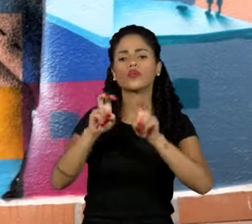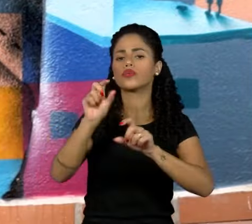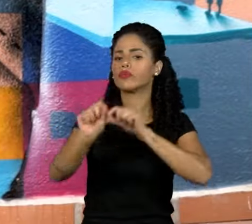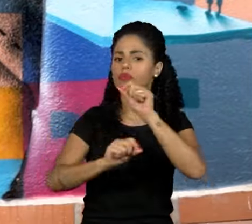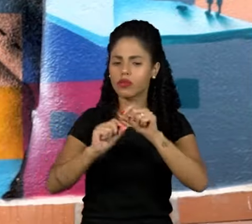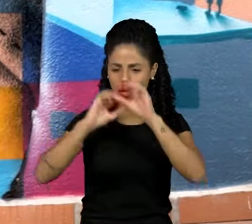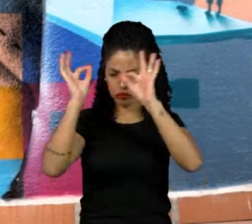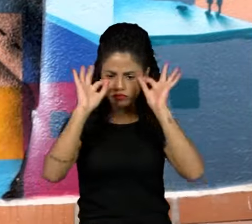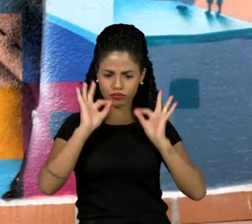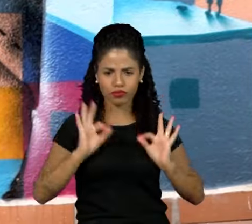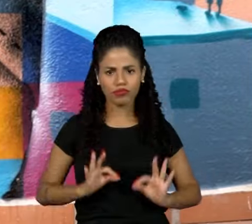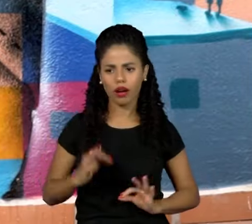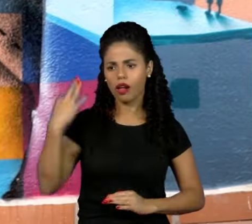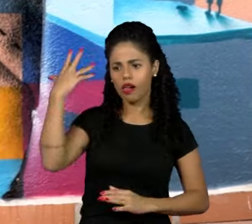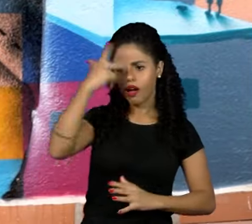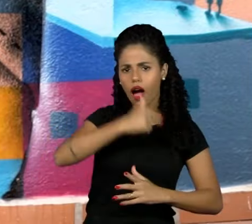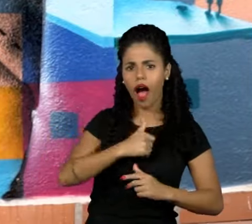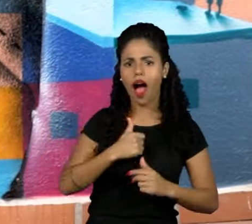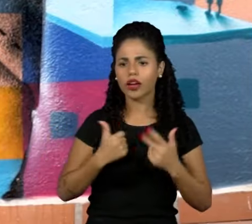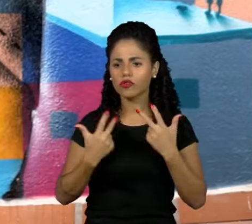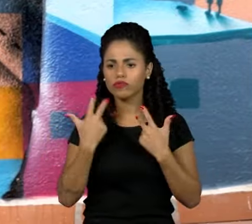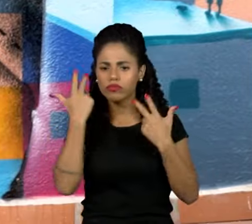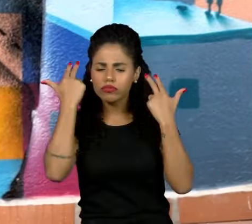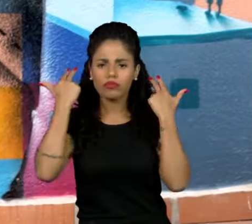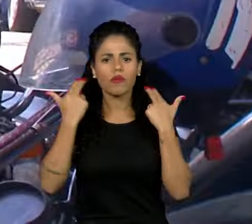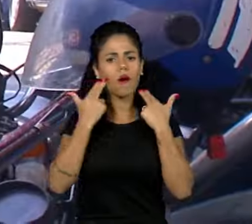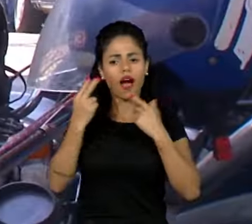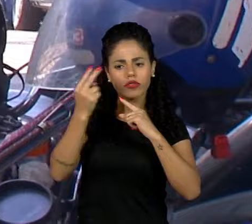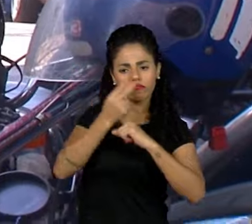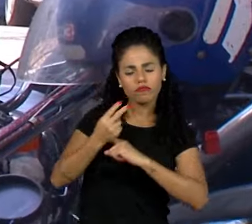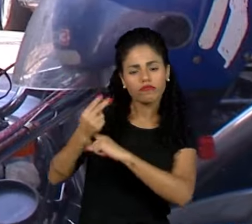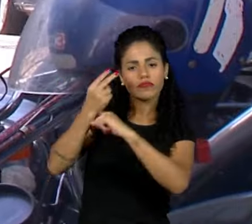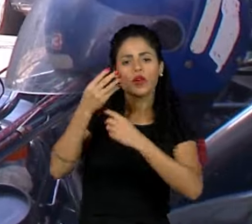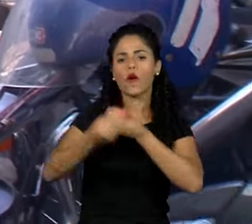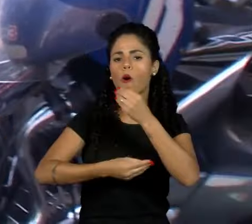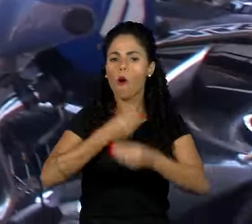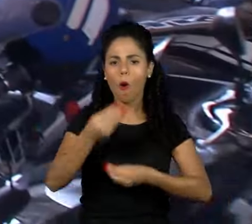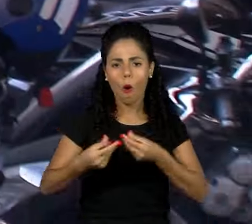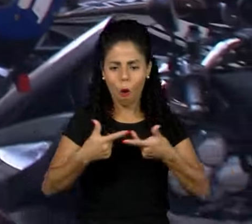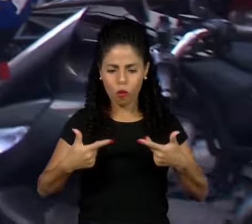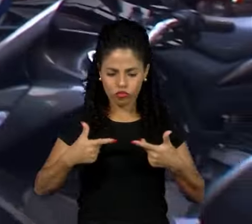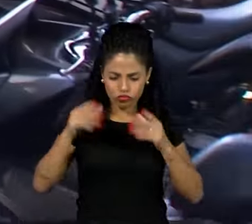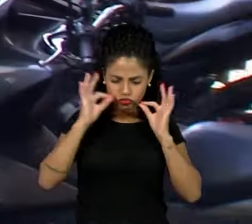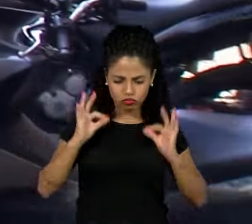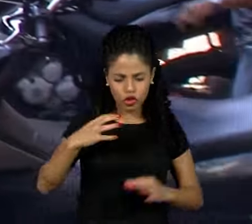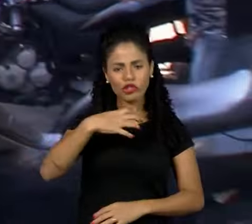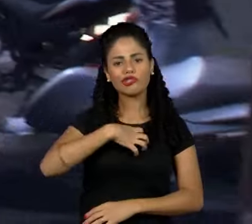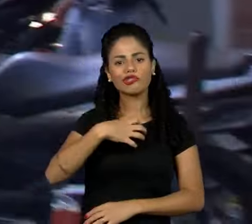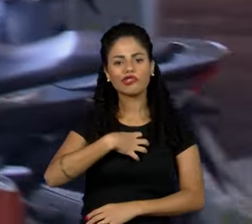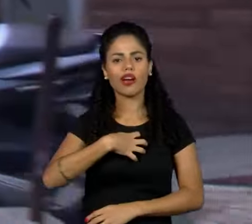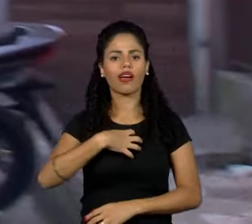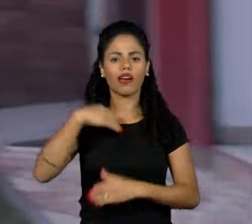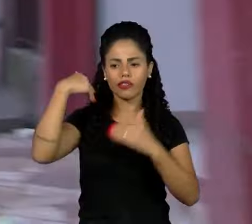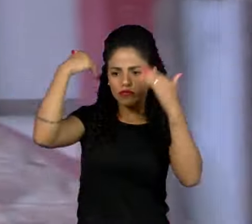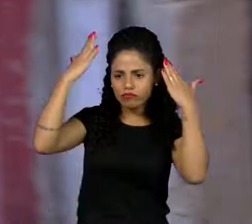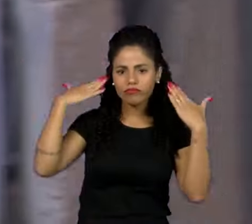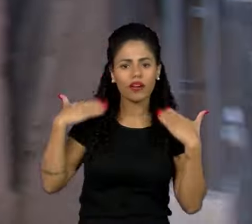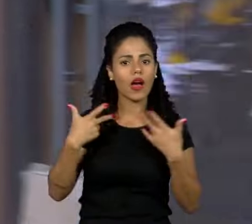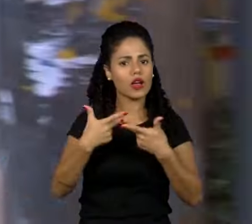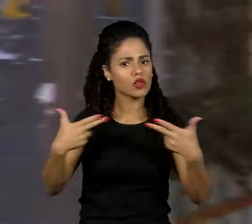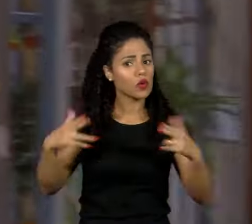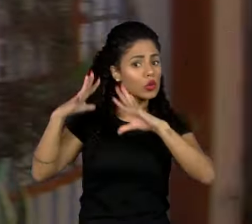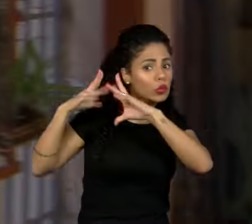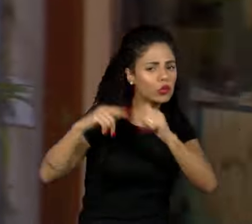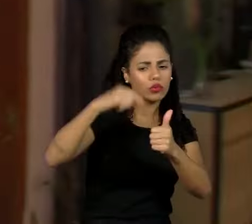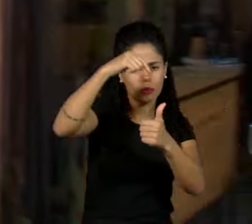à beleza, em relação a trabalhos de estética, salão de cabeleireiro, enfim, sobre